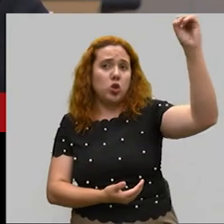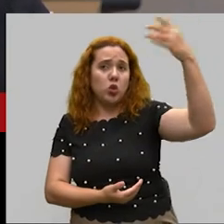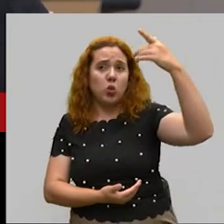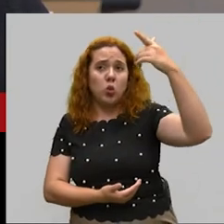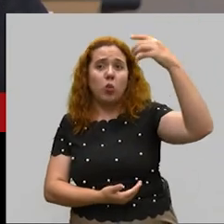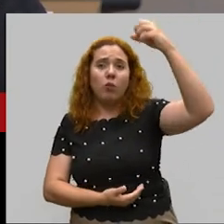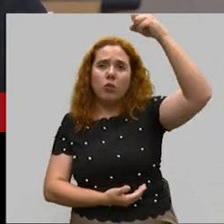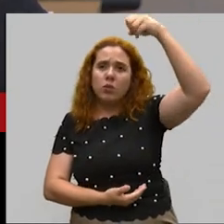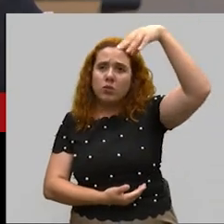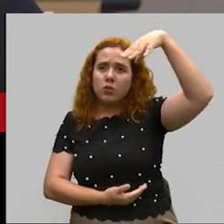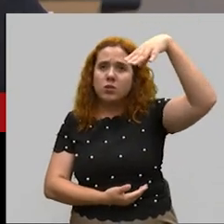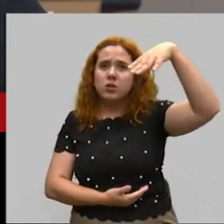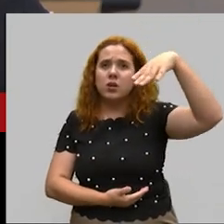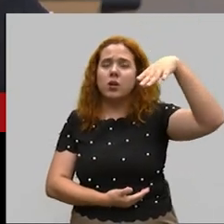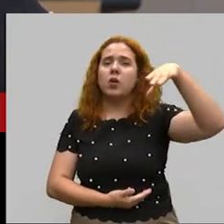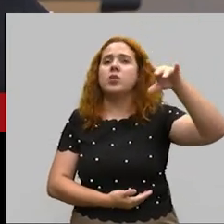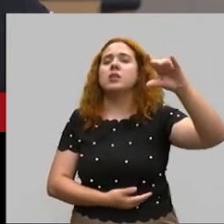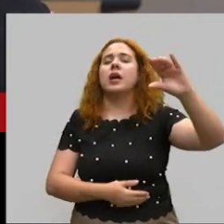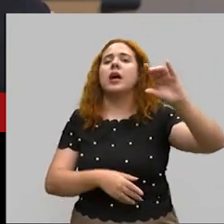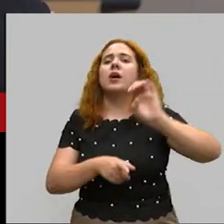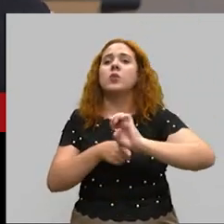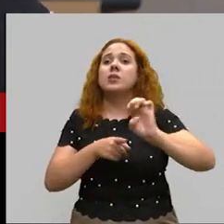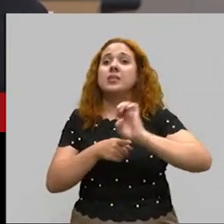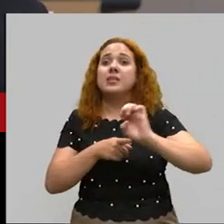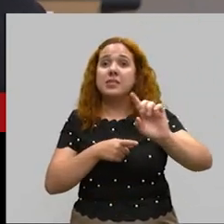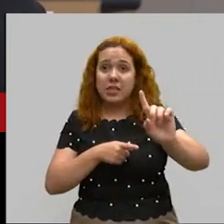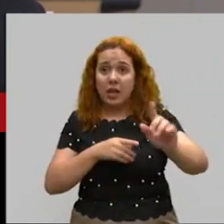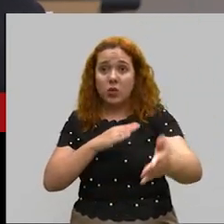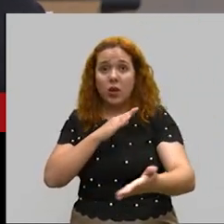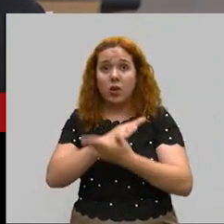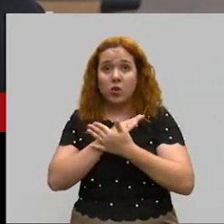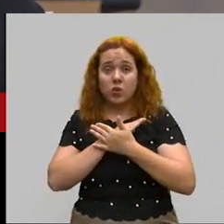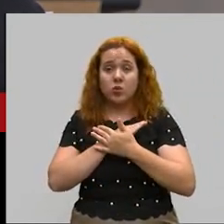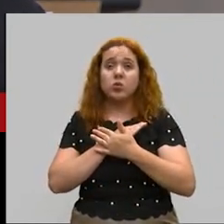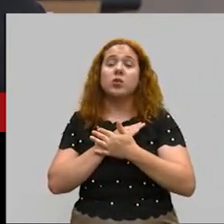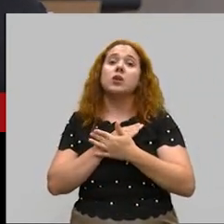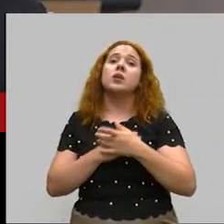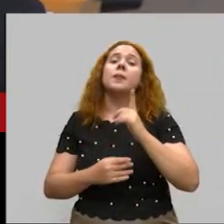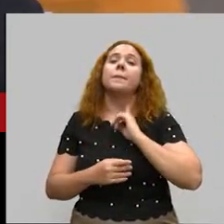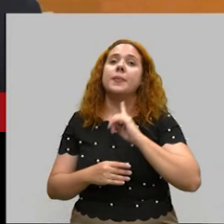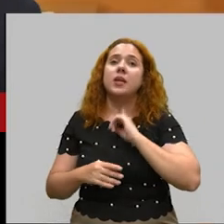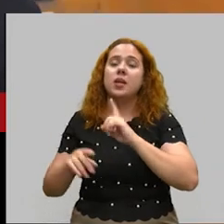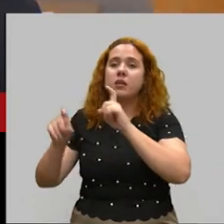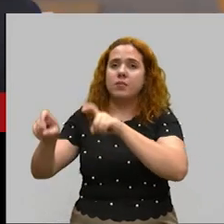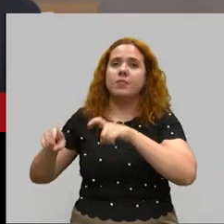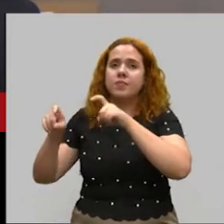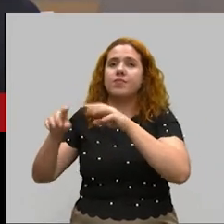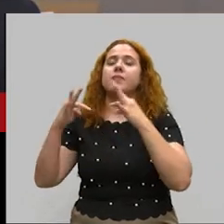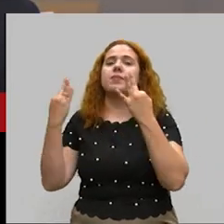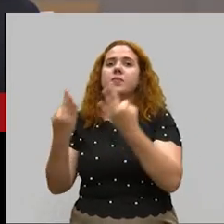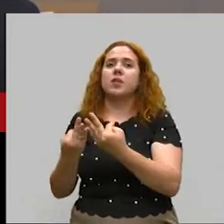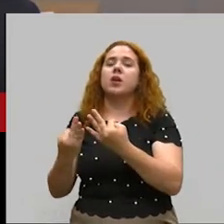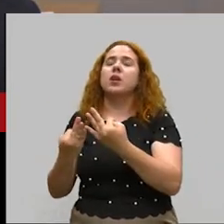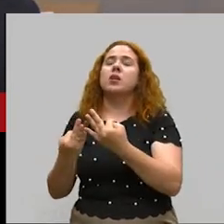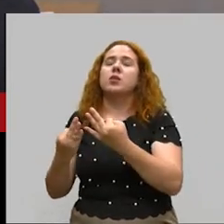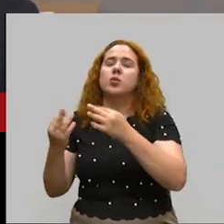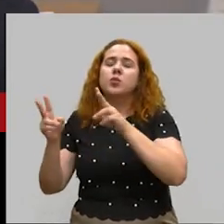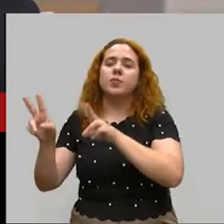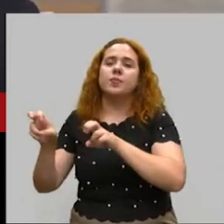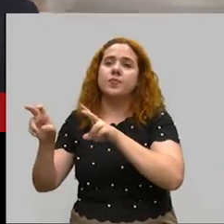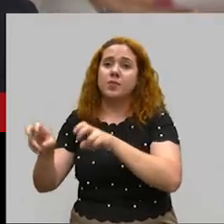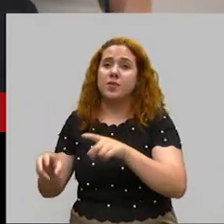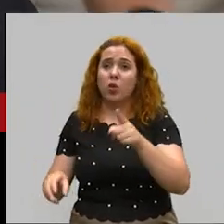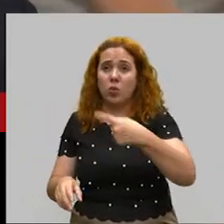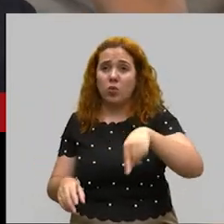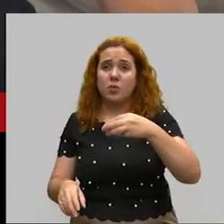contribuição da rede estadual a rede Mineira de Educação do campo com a presença de todos vocês aqui hoje é